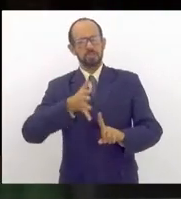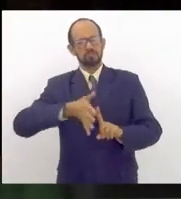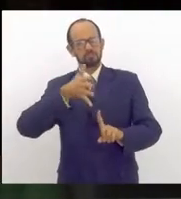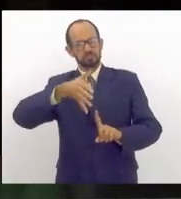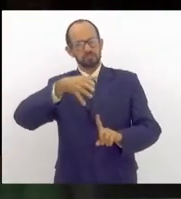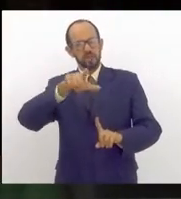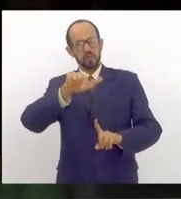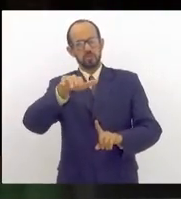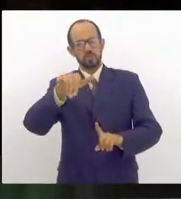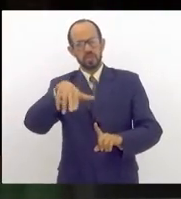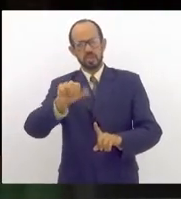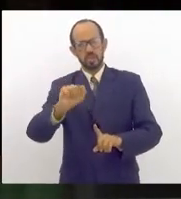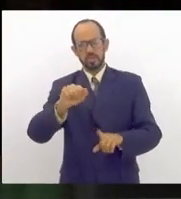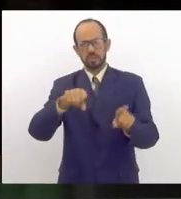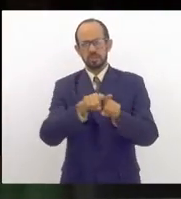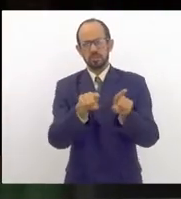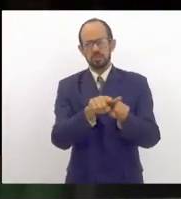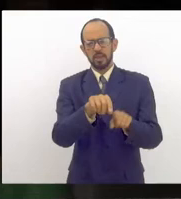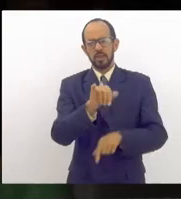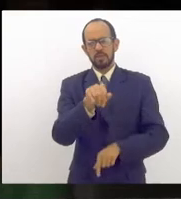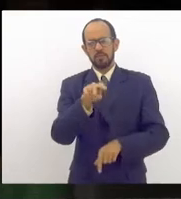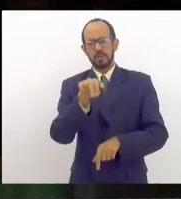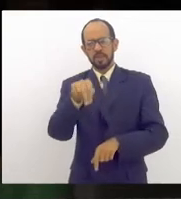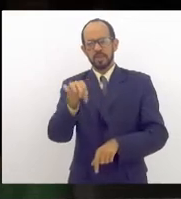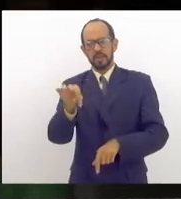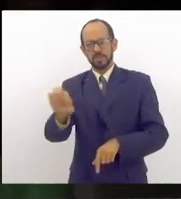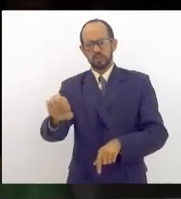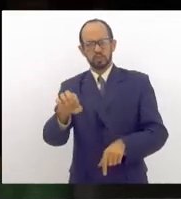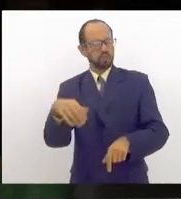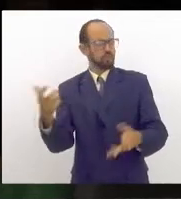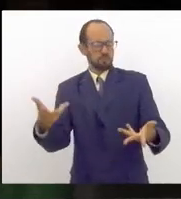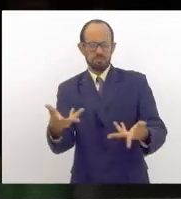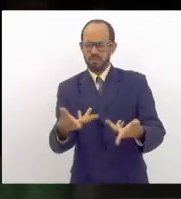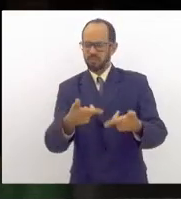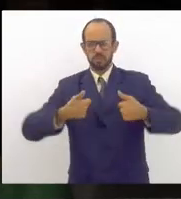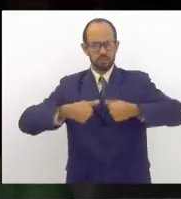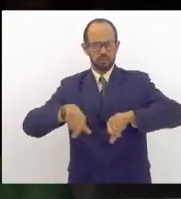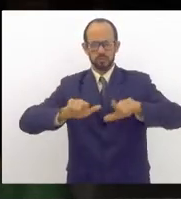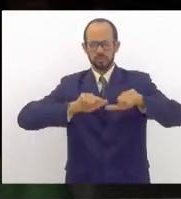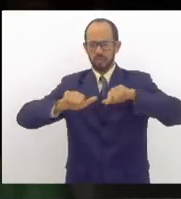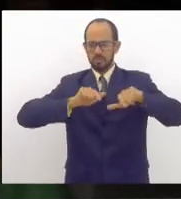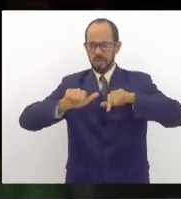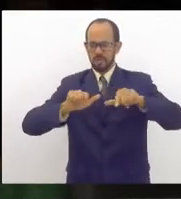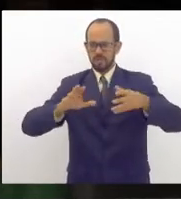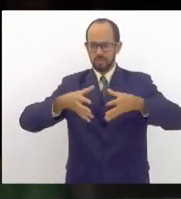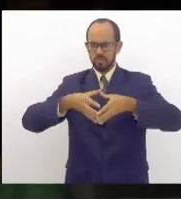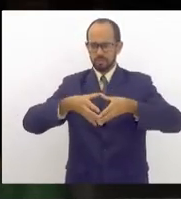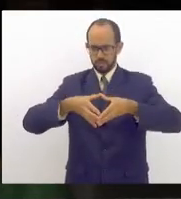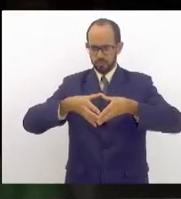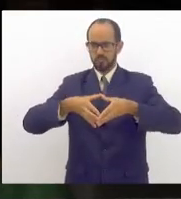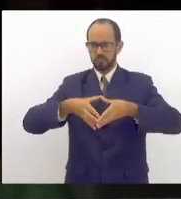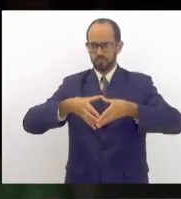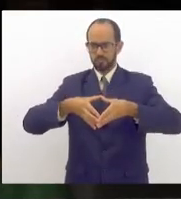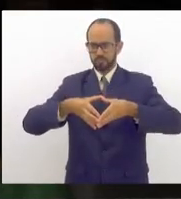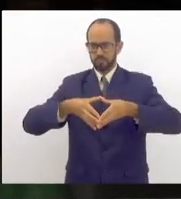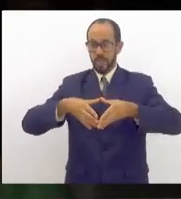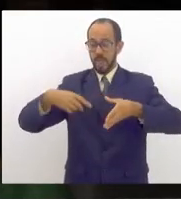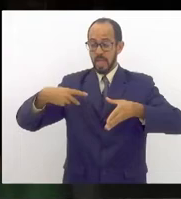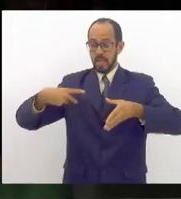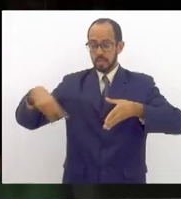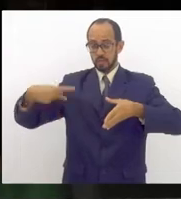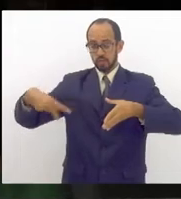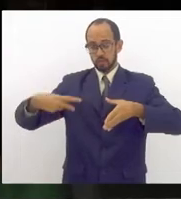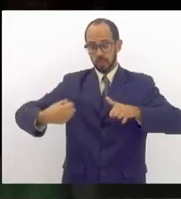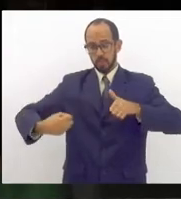e da companheira Ivanete já foram muito felizes eu acho sobre o trabalho dessa comissão essa mandata e